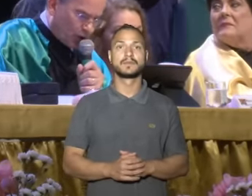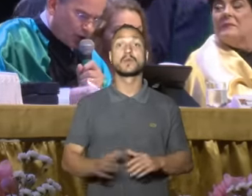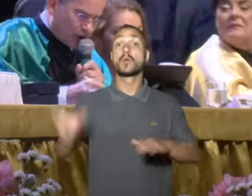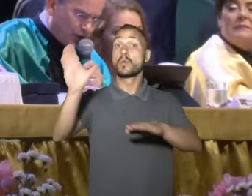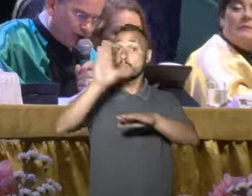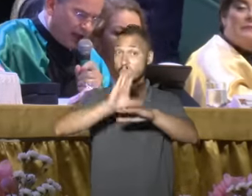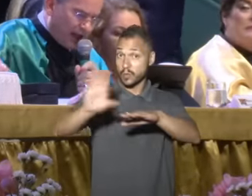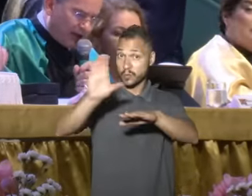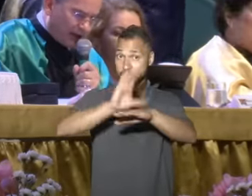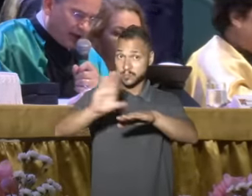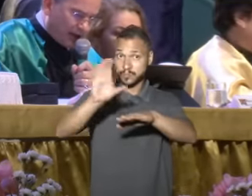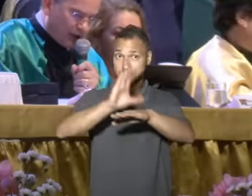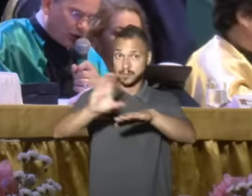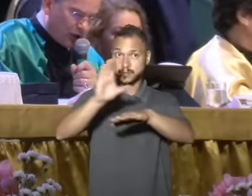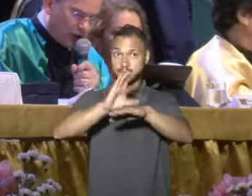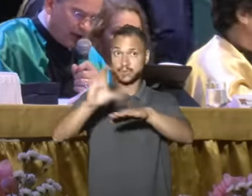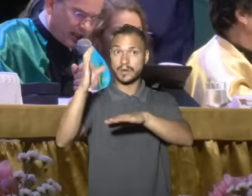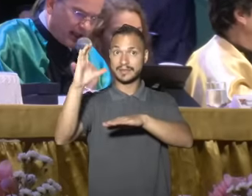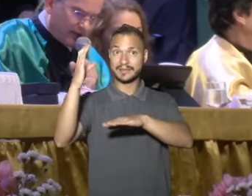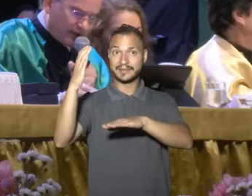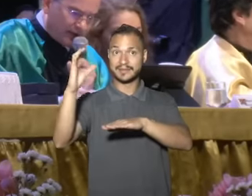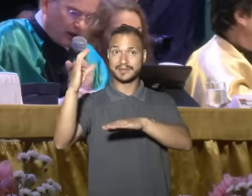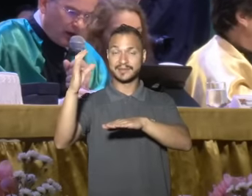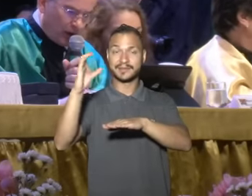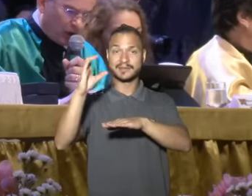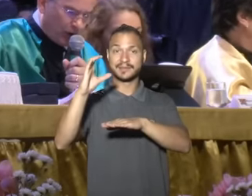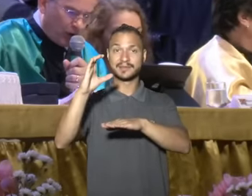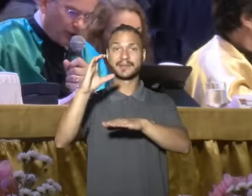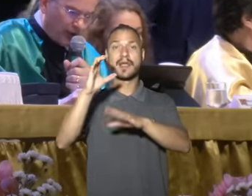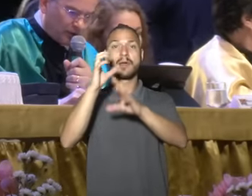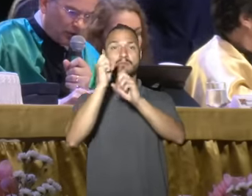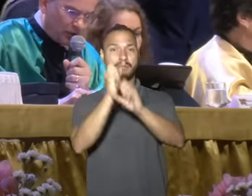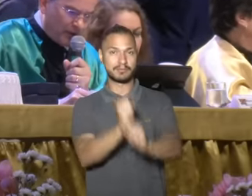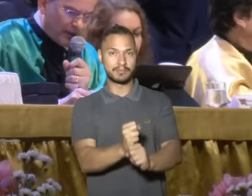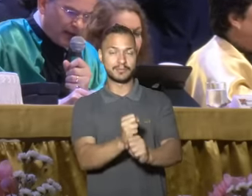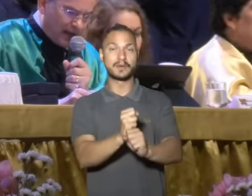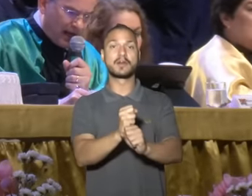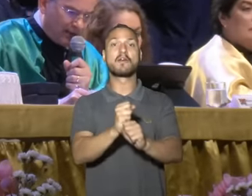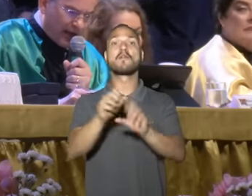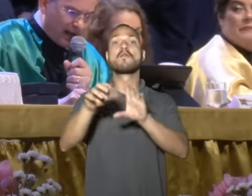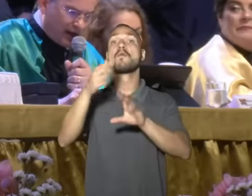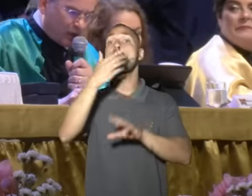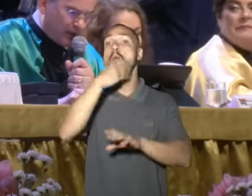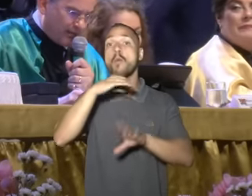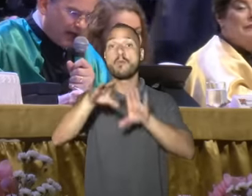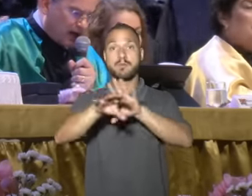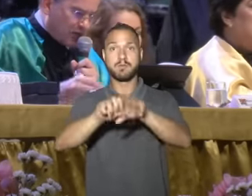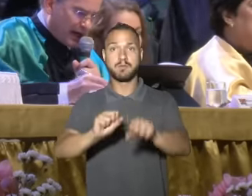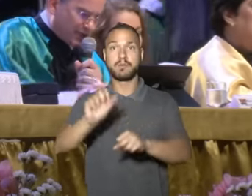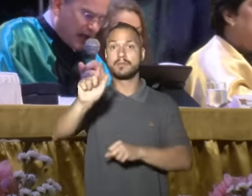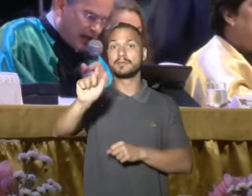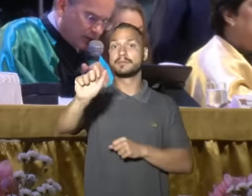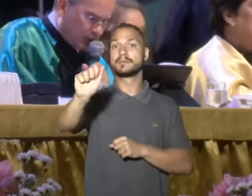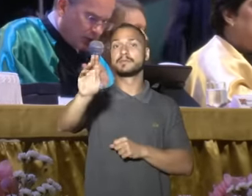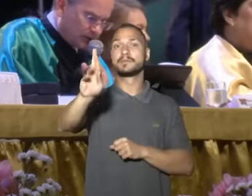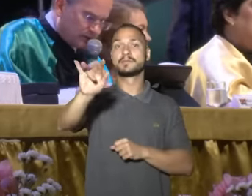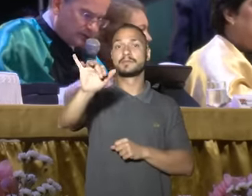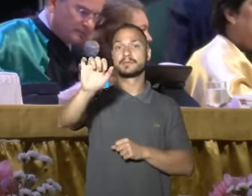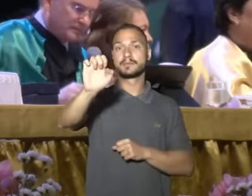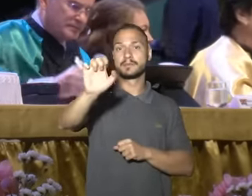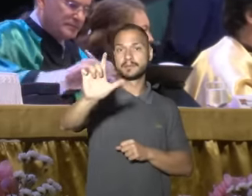Do curso de Ciências Econômicas, o formando Gabriel Eibel